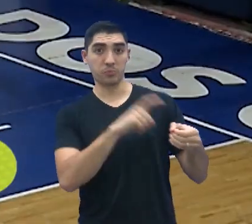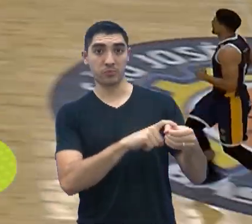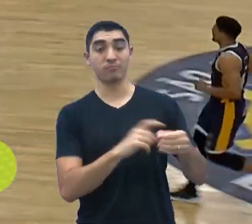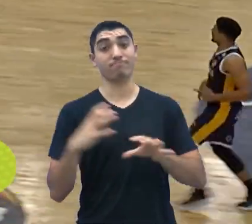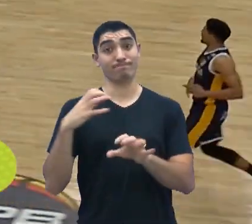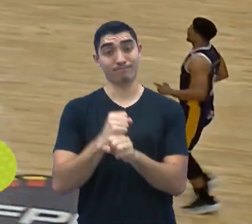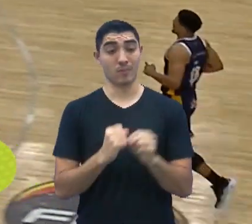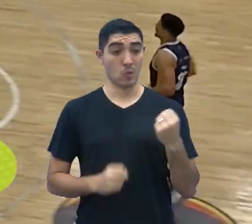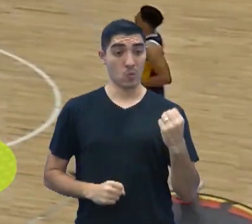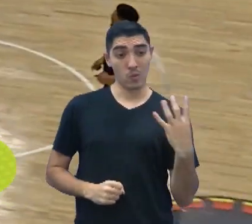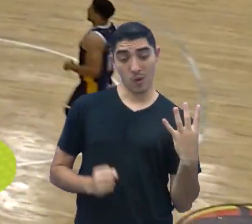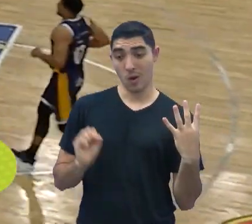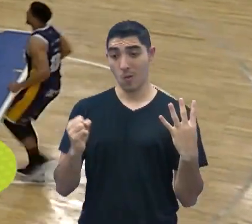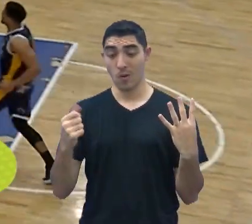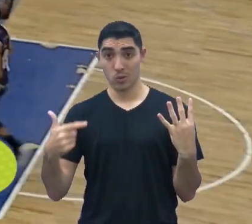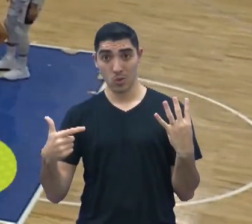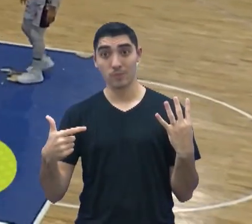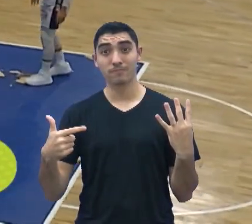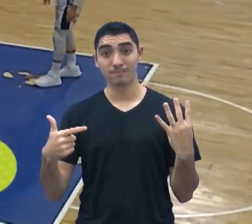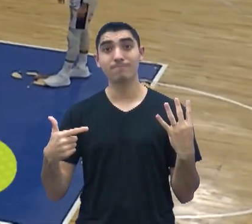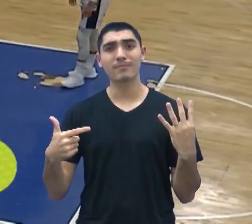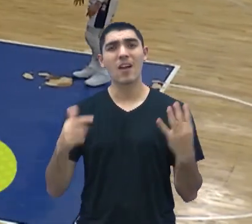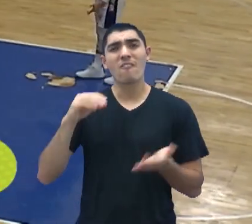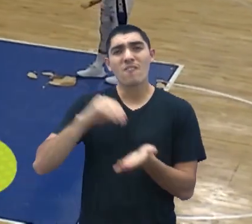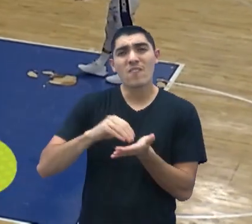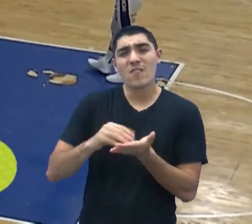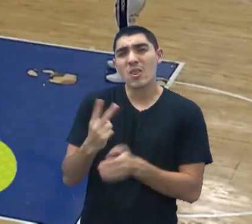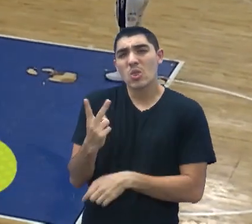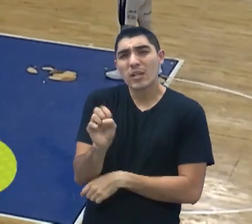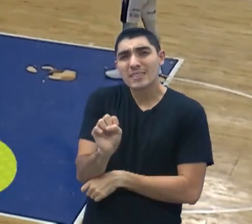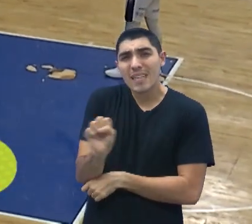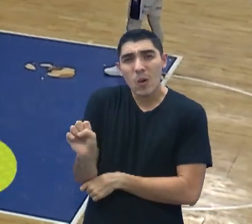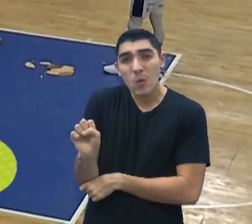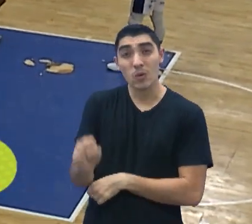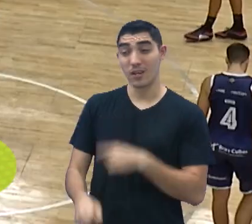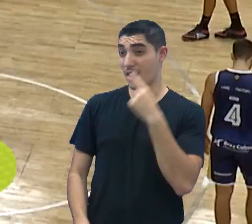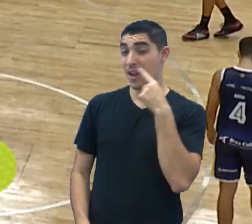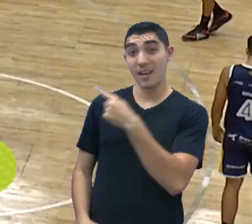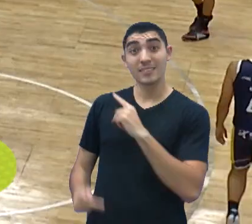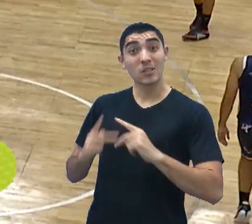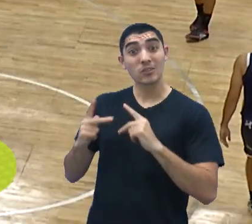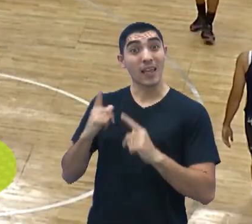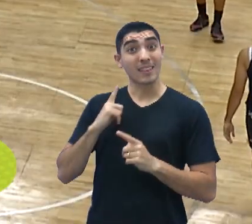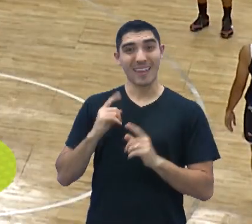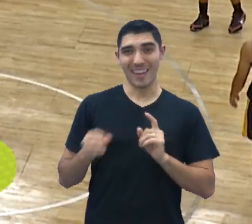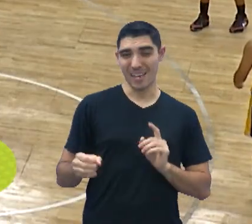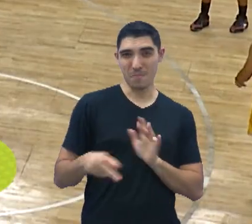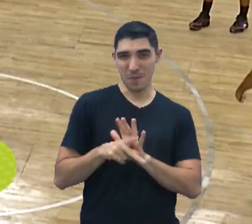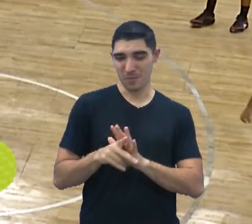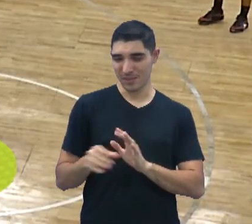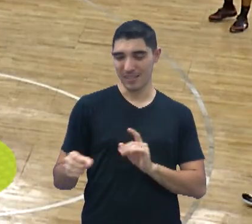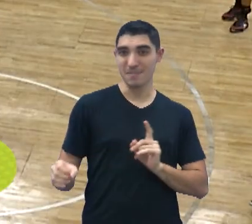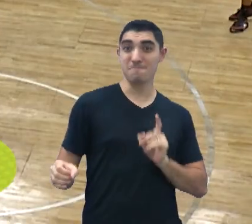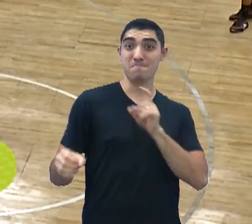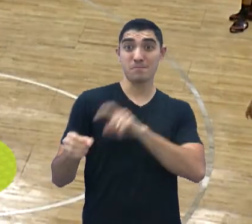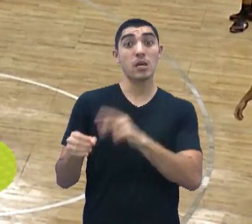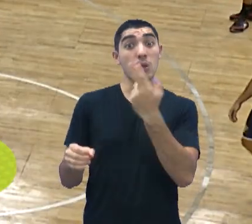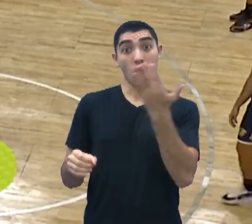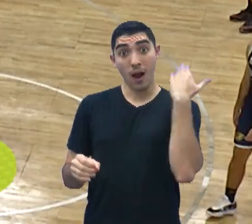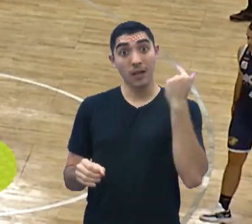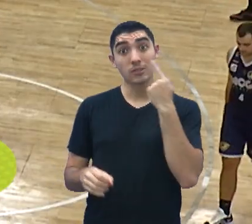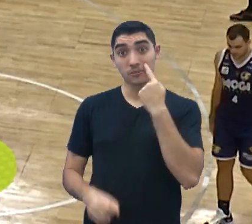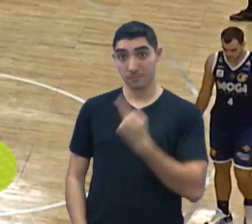84-82. E quando faltavam 2 segundos, falta para o São José. DG teve a mesma chance.